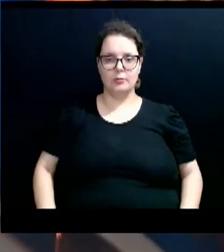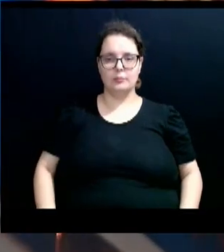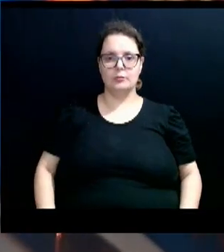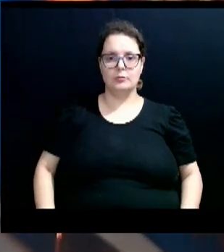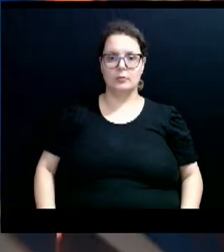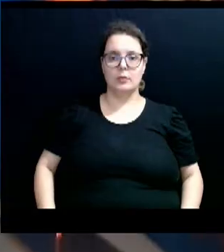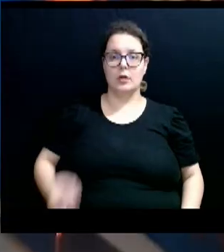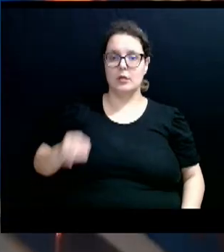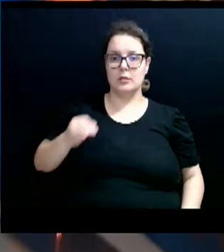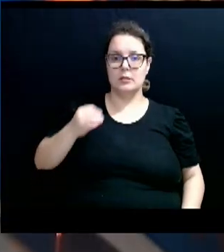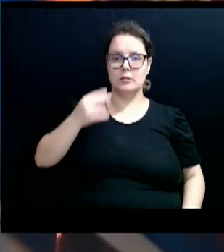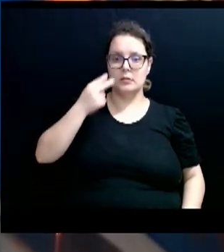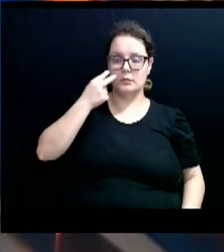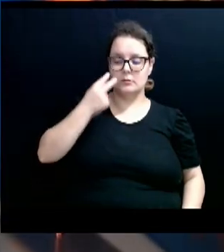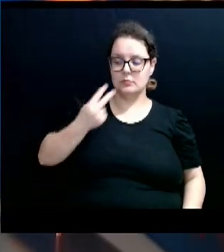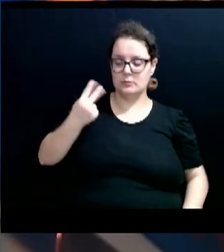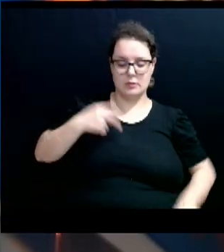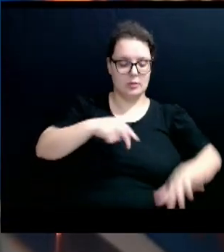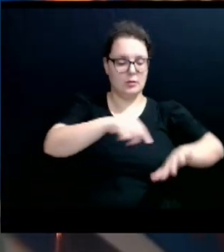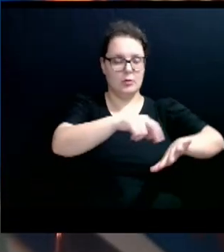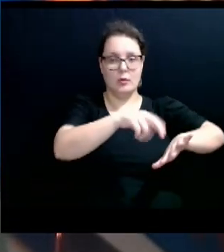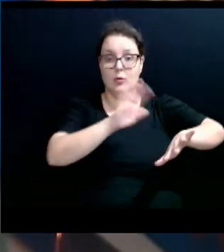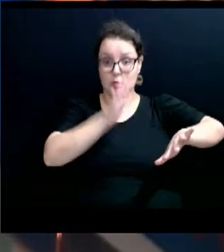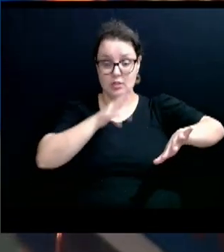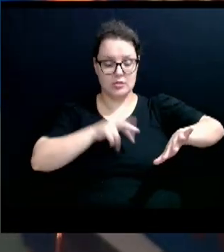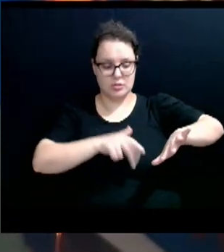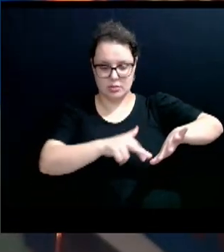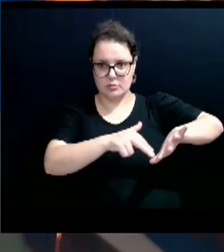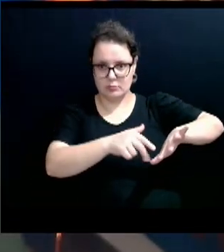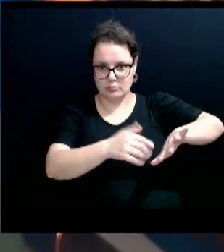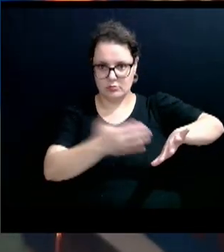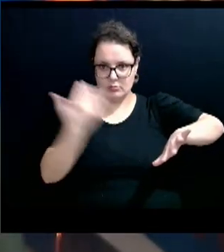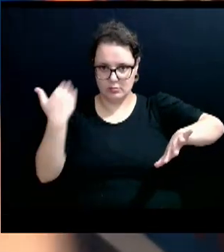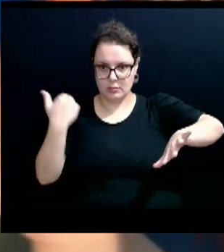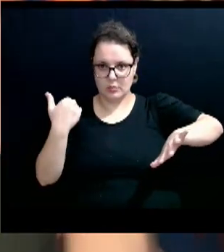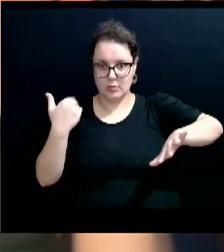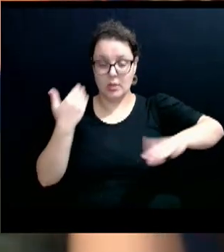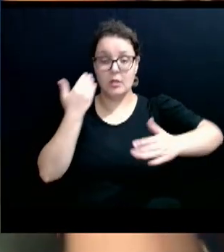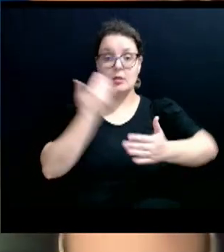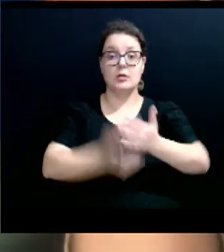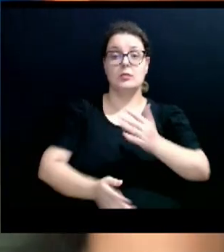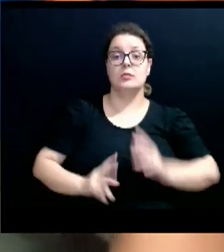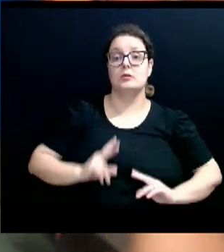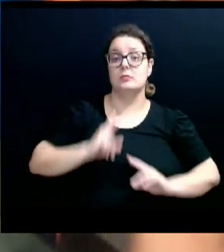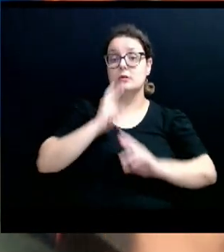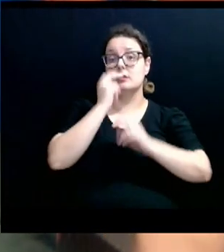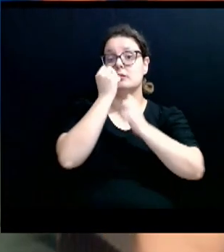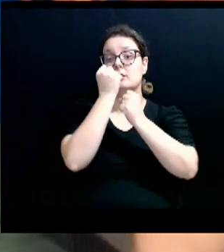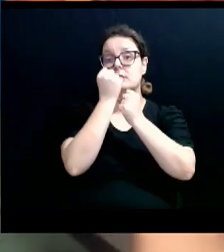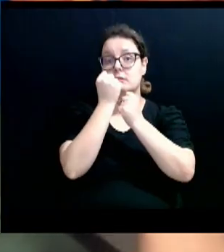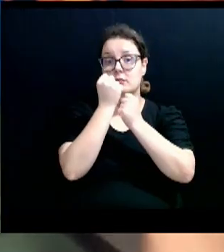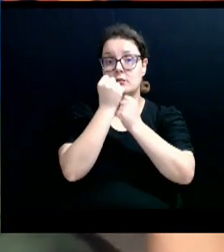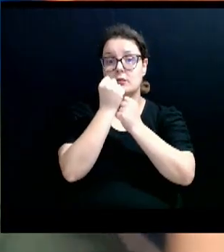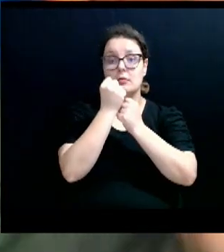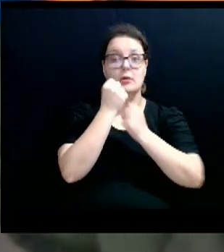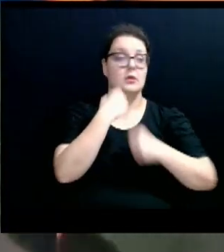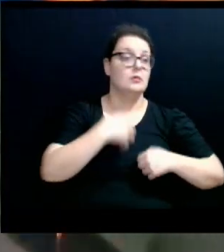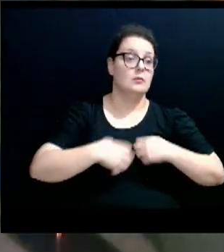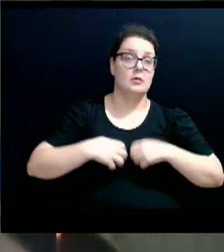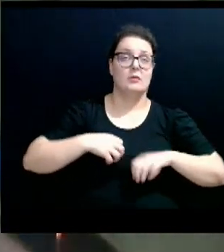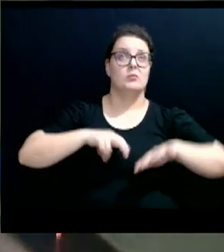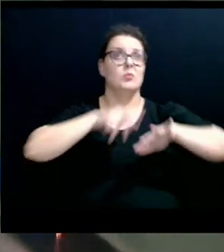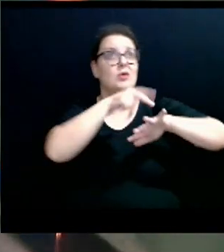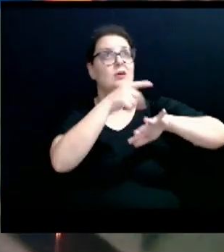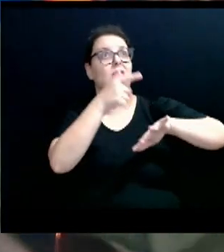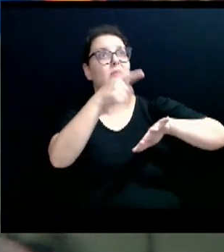para os degraus que a gente já percorreu, a gente perde força, a gente se desespera olhando lá para cima,